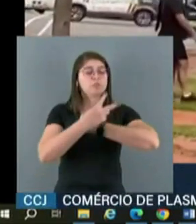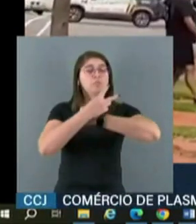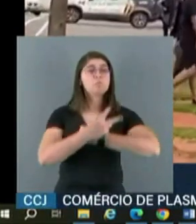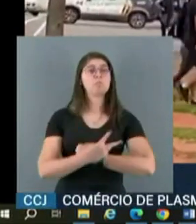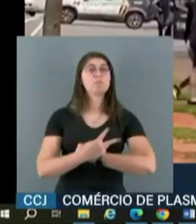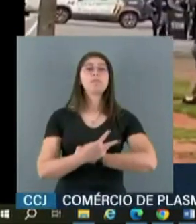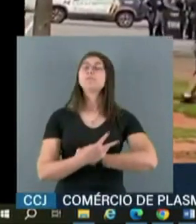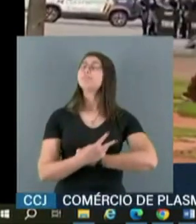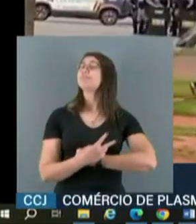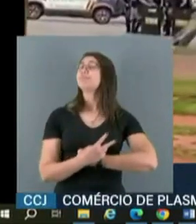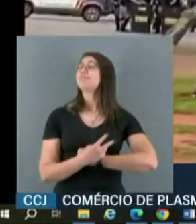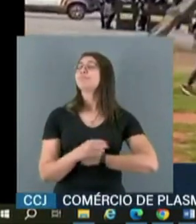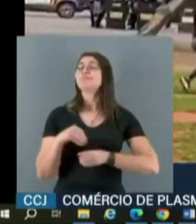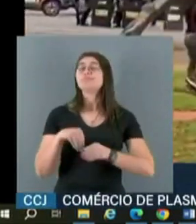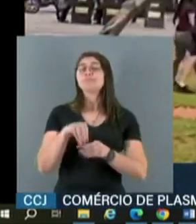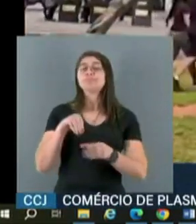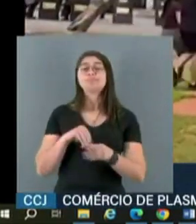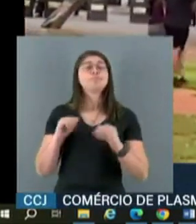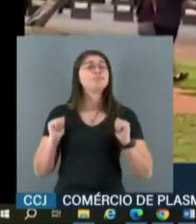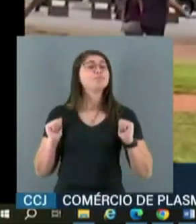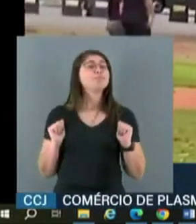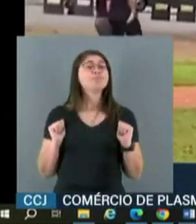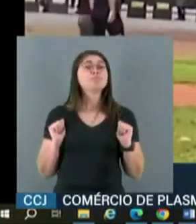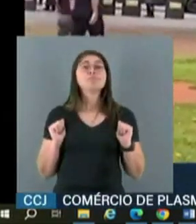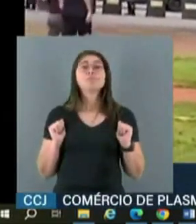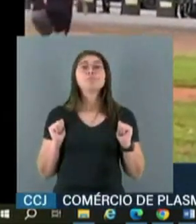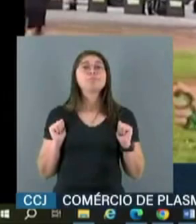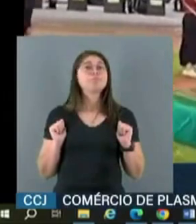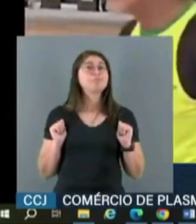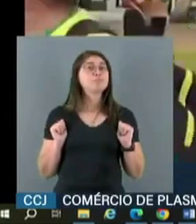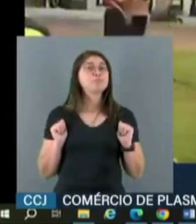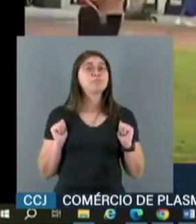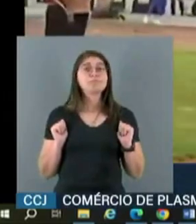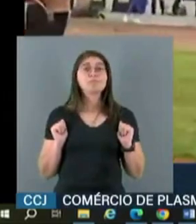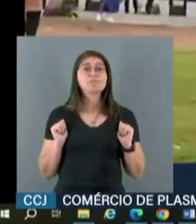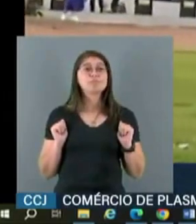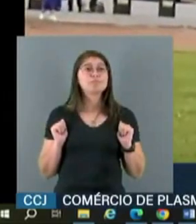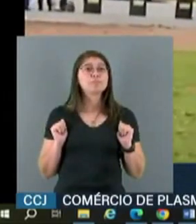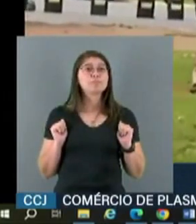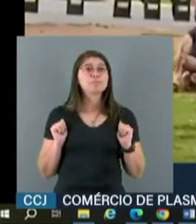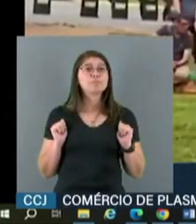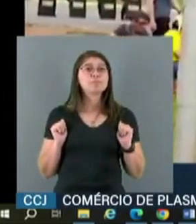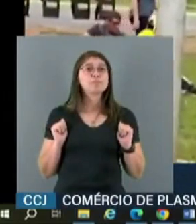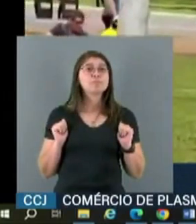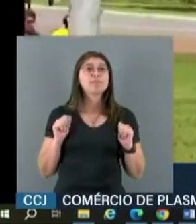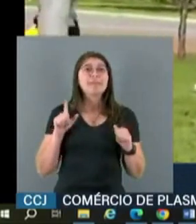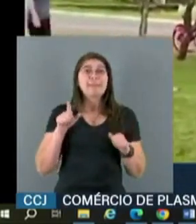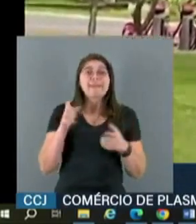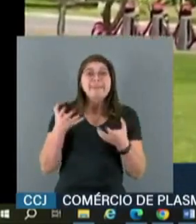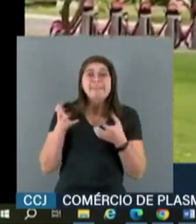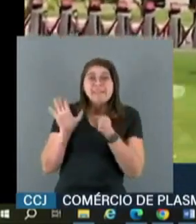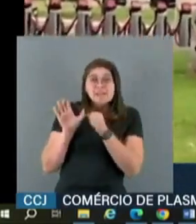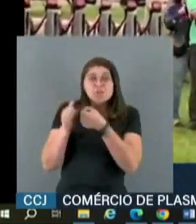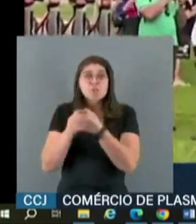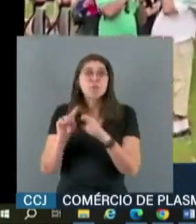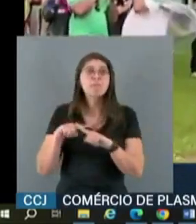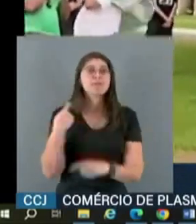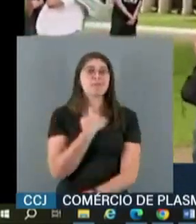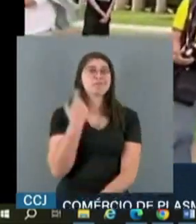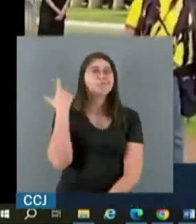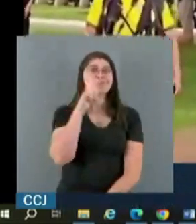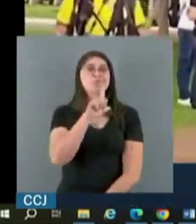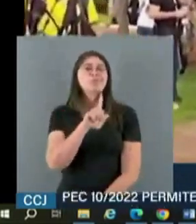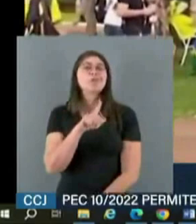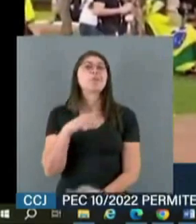linda que homem são clara as imagens que o Flávio Dino quer esconder a gente consegue nós somos